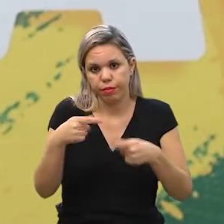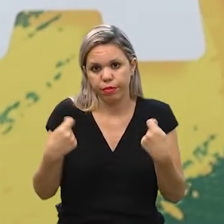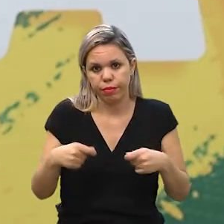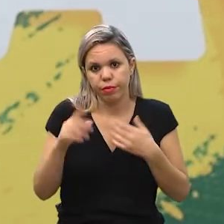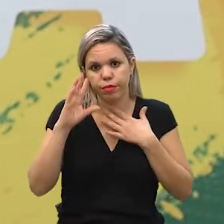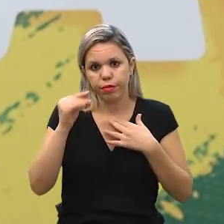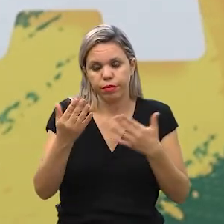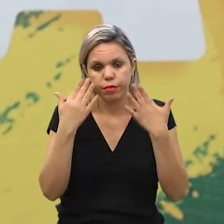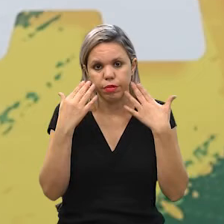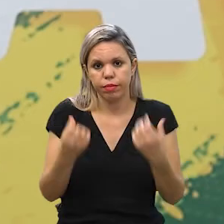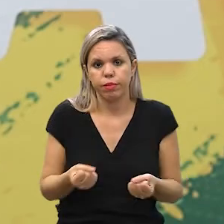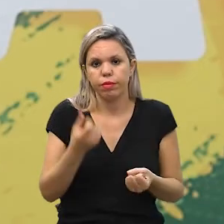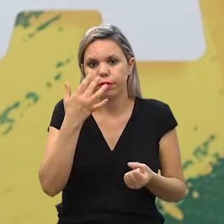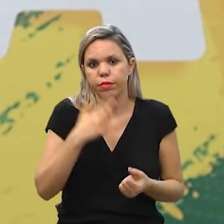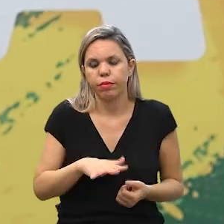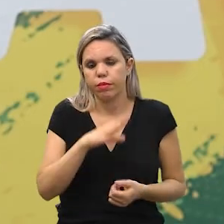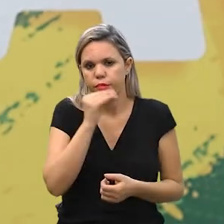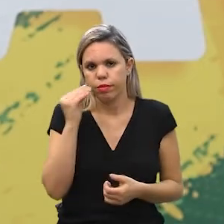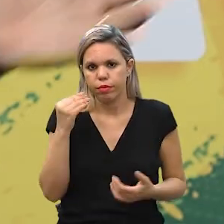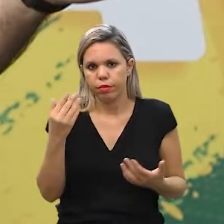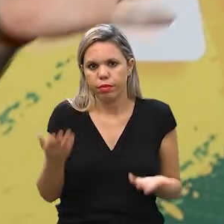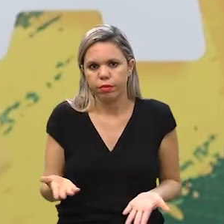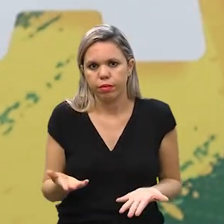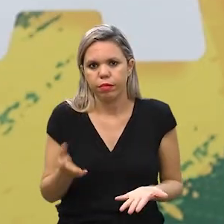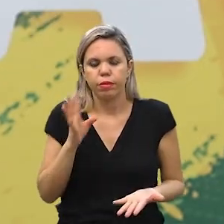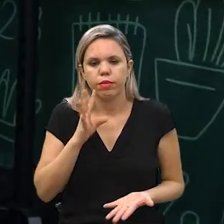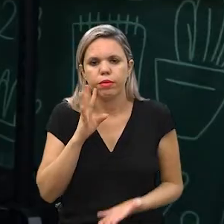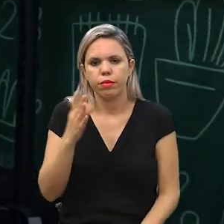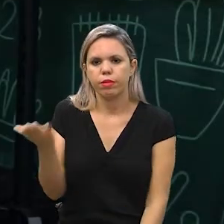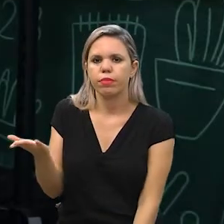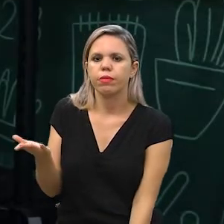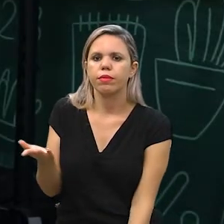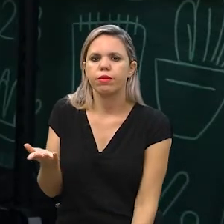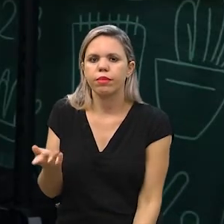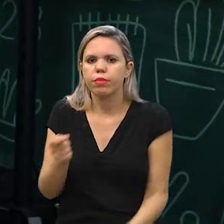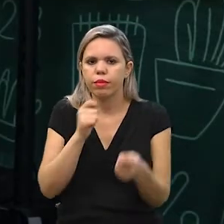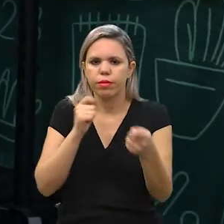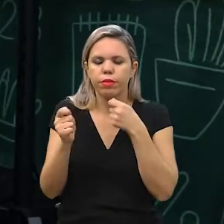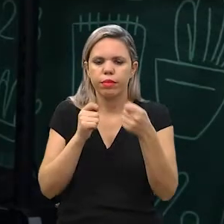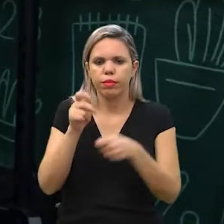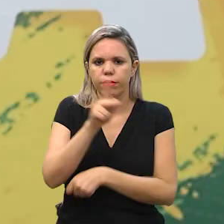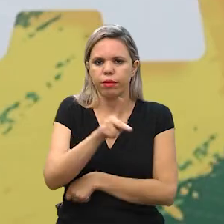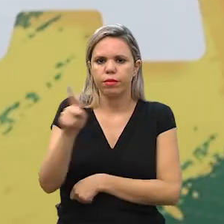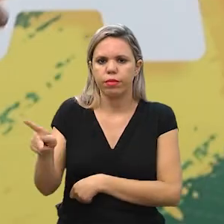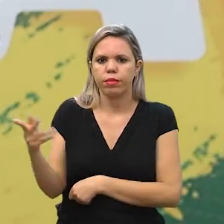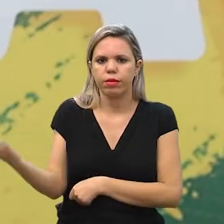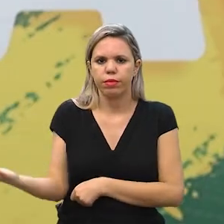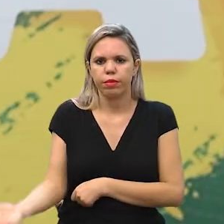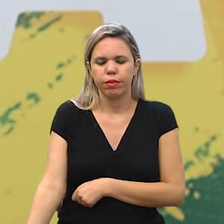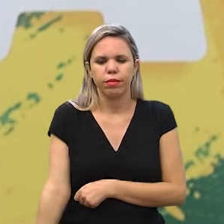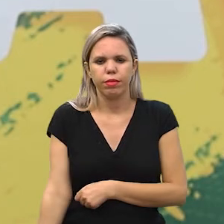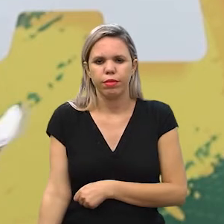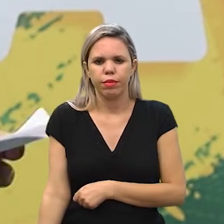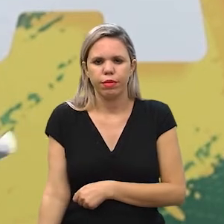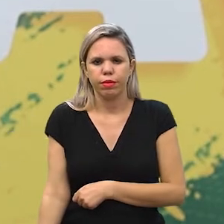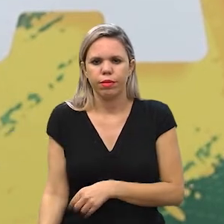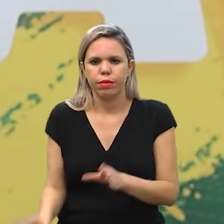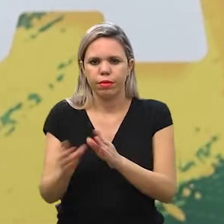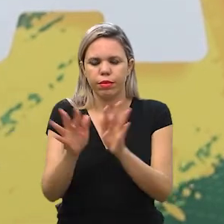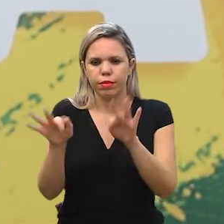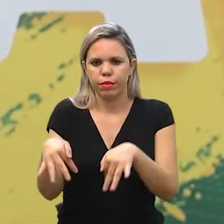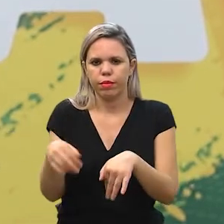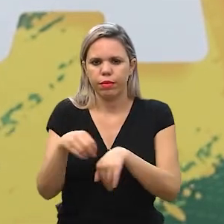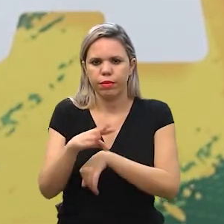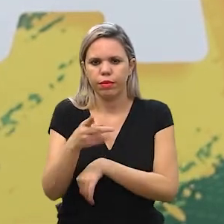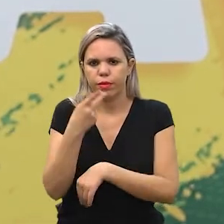precisam encarar, as crianças, adolescentes. É muito bacana essa entrevista aqui com o professor Alexandre. Para a gente finalizar,